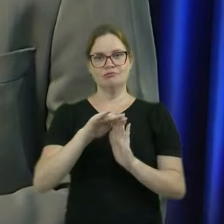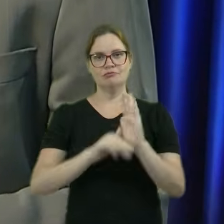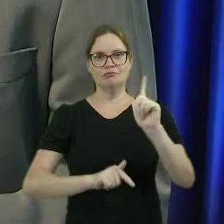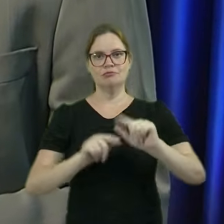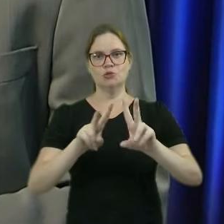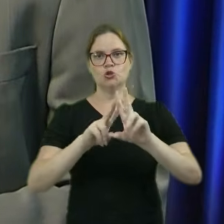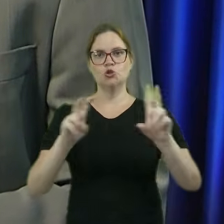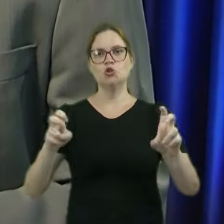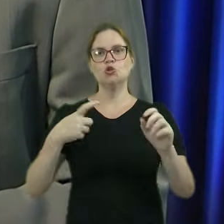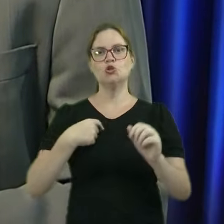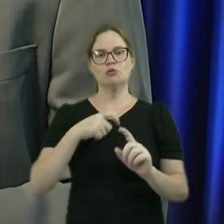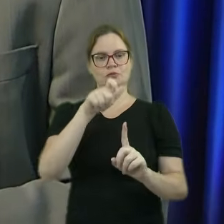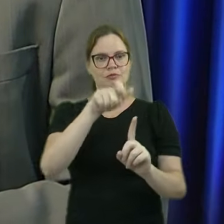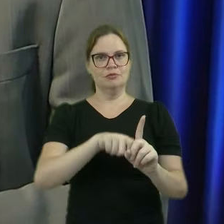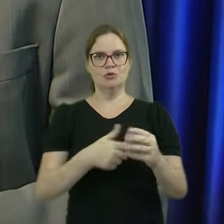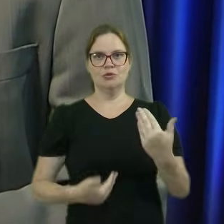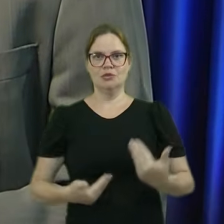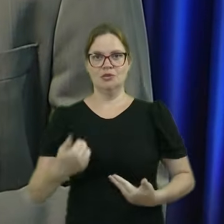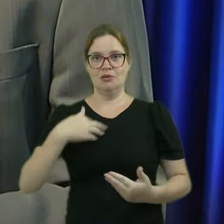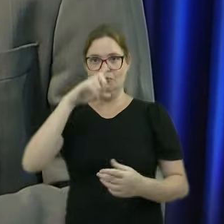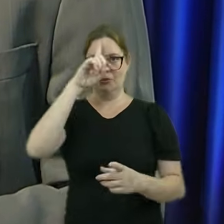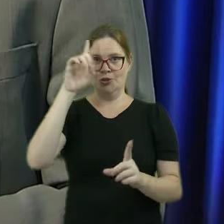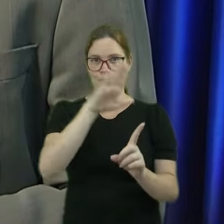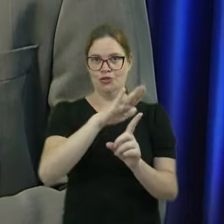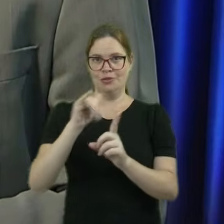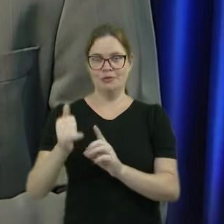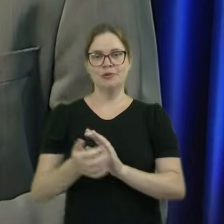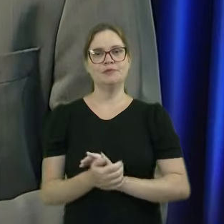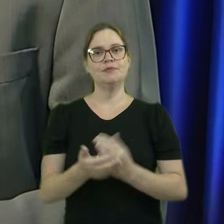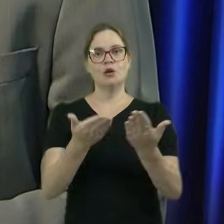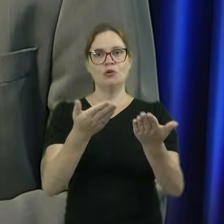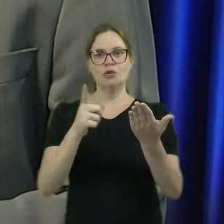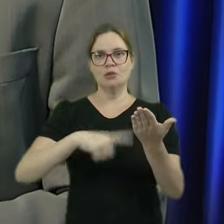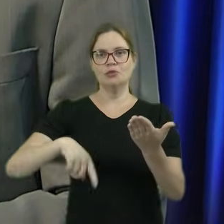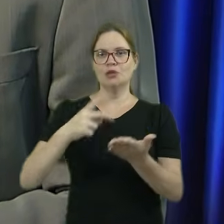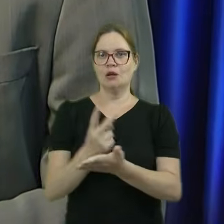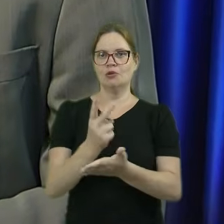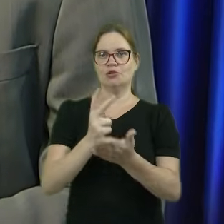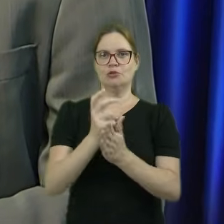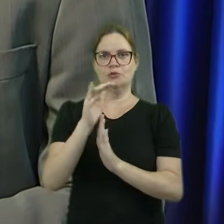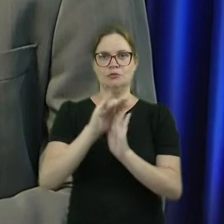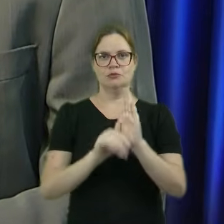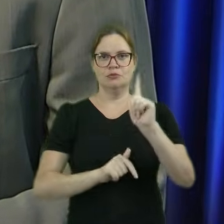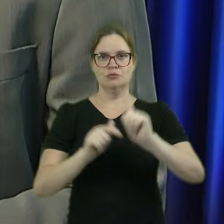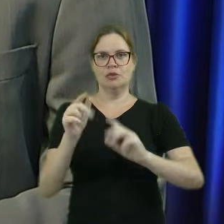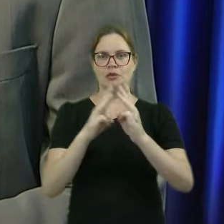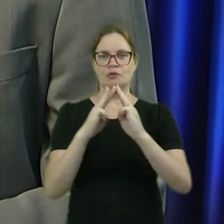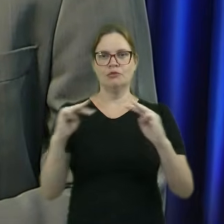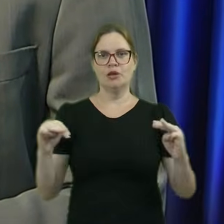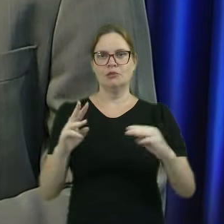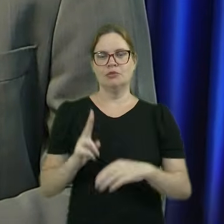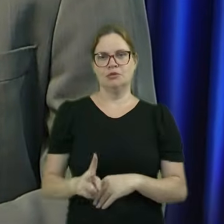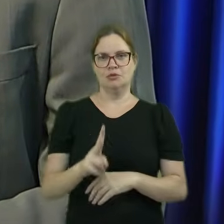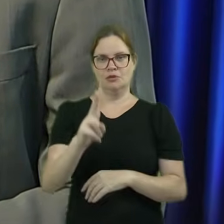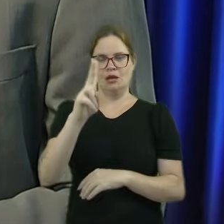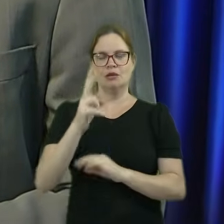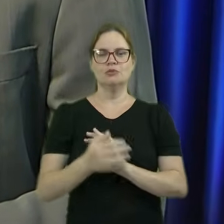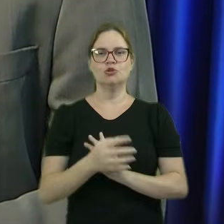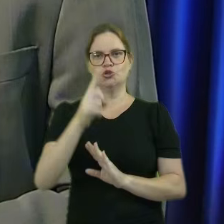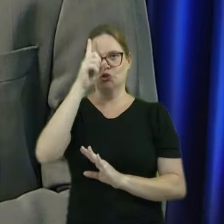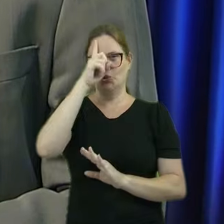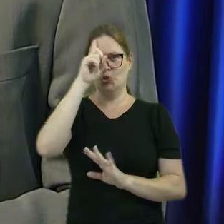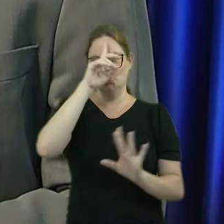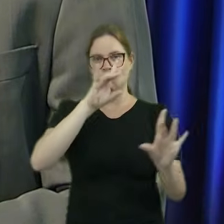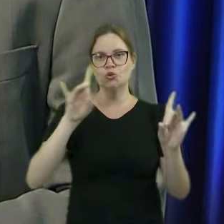O Chamado do Servo. E convidamos você a continuar conosco na nossa programação diária da TV